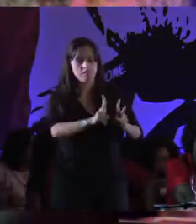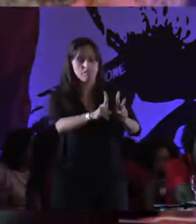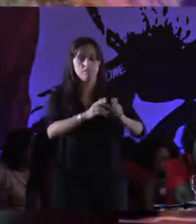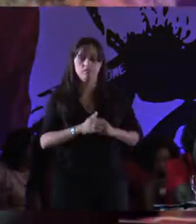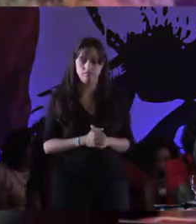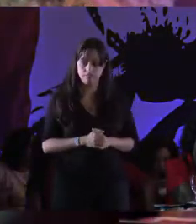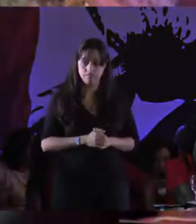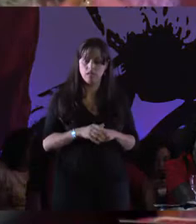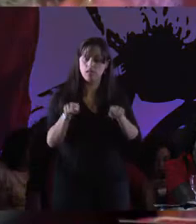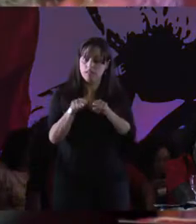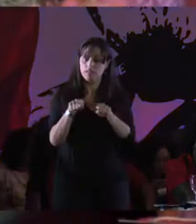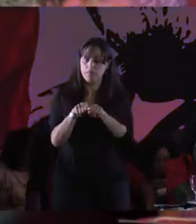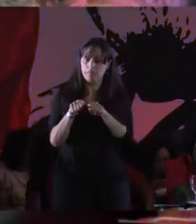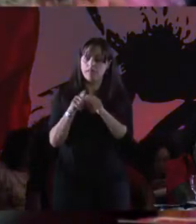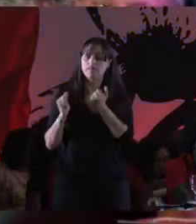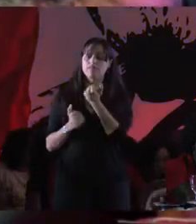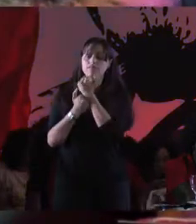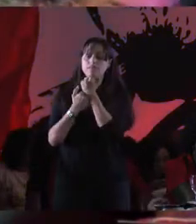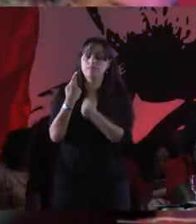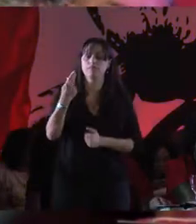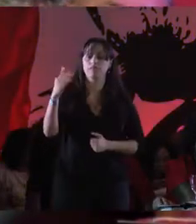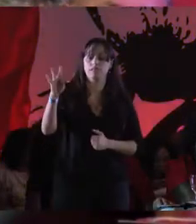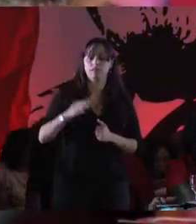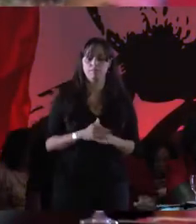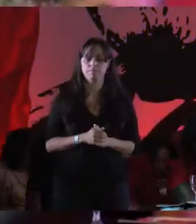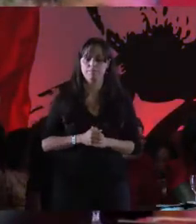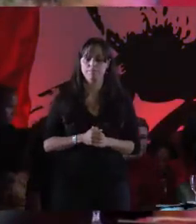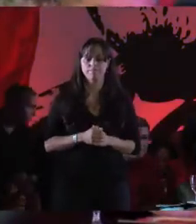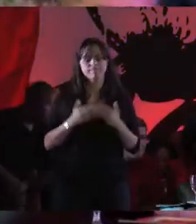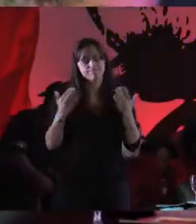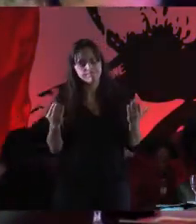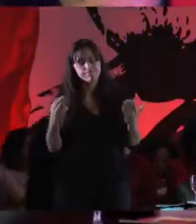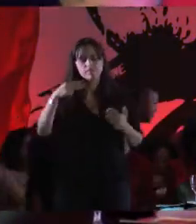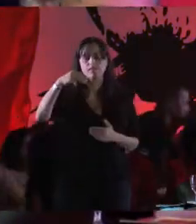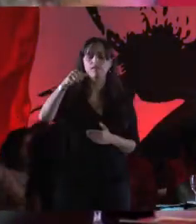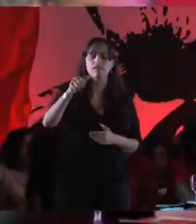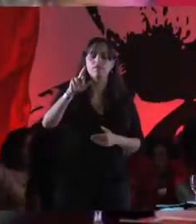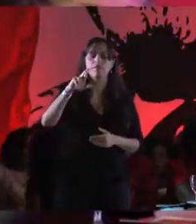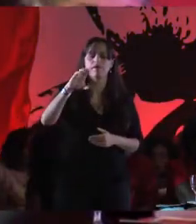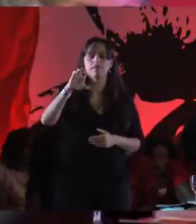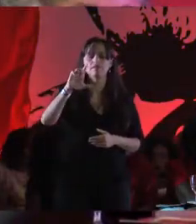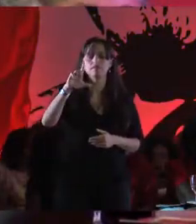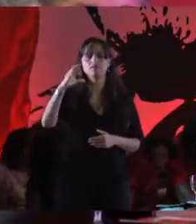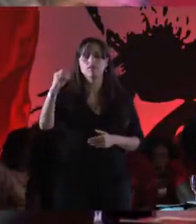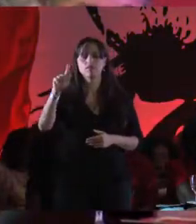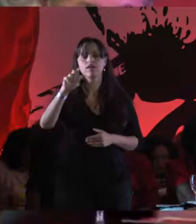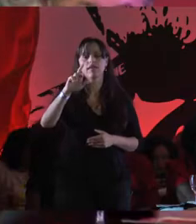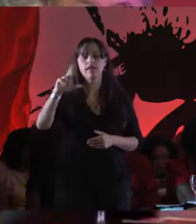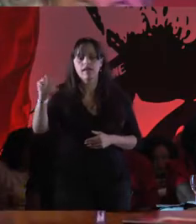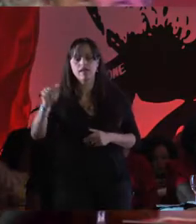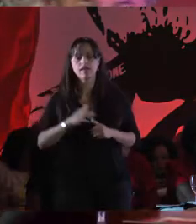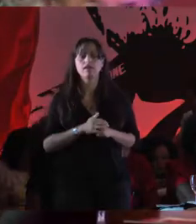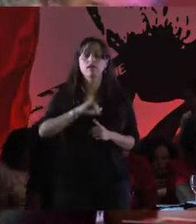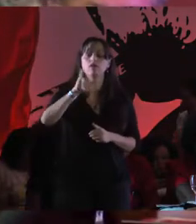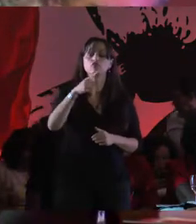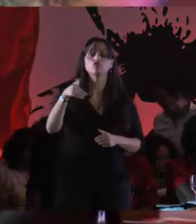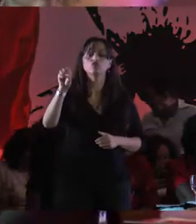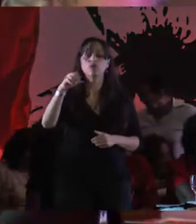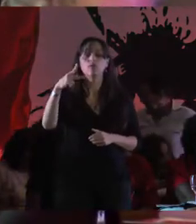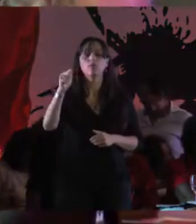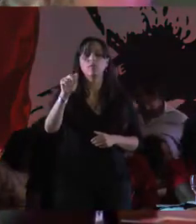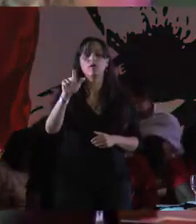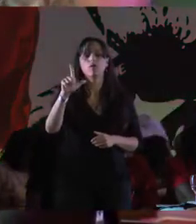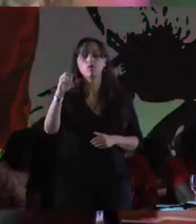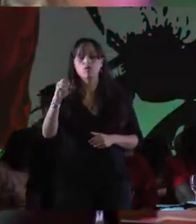Companheiros como Marcelo Deda, João Paulo Cunha, Fernando Ferro, Zé